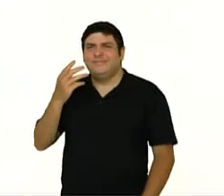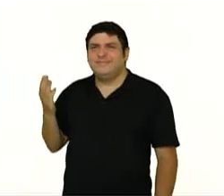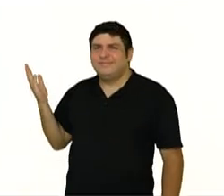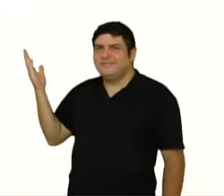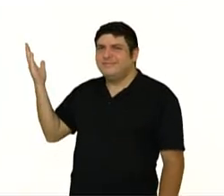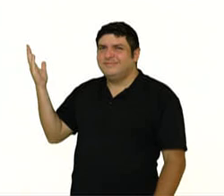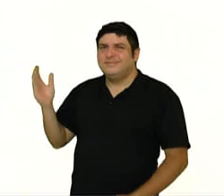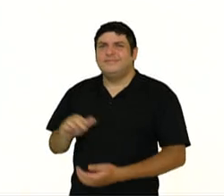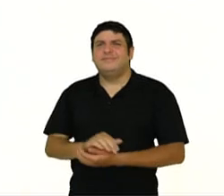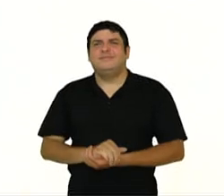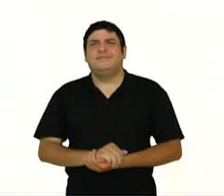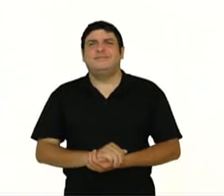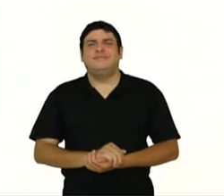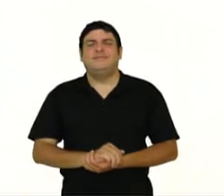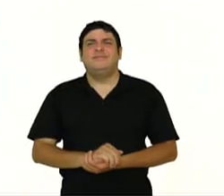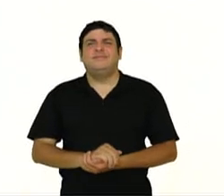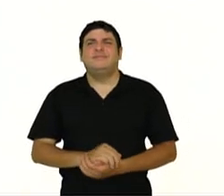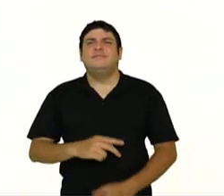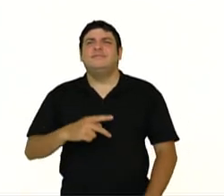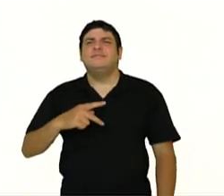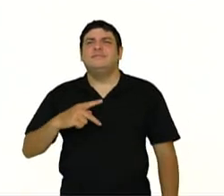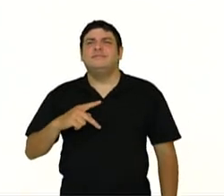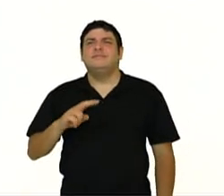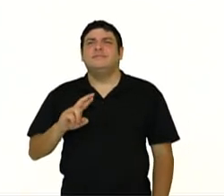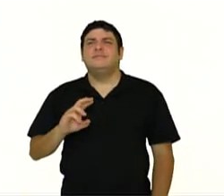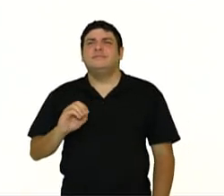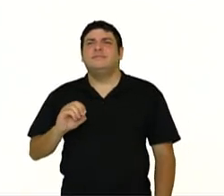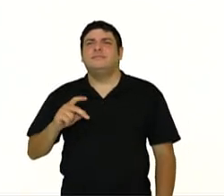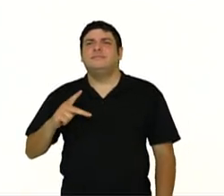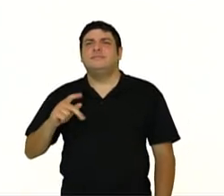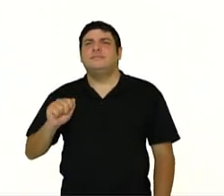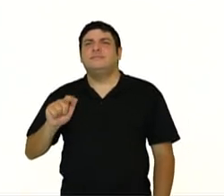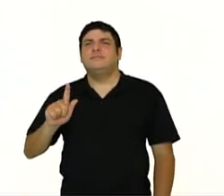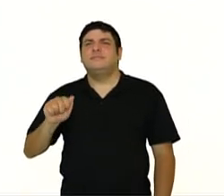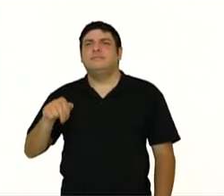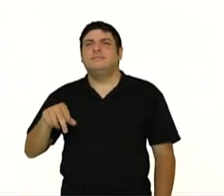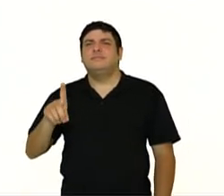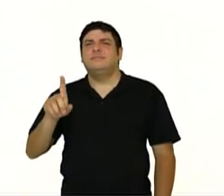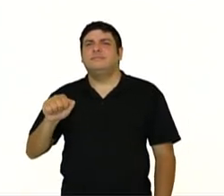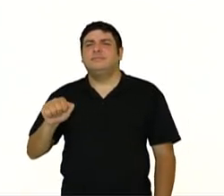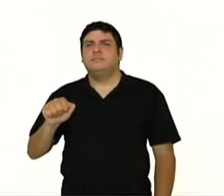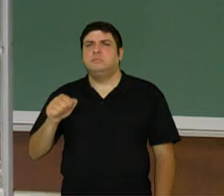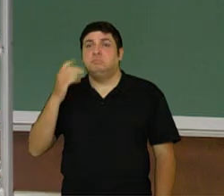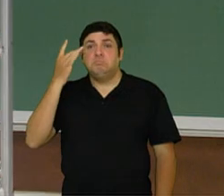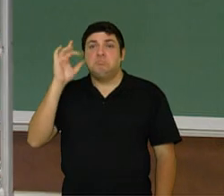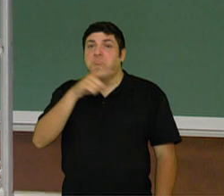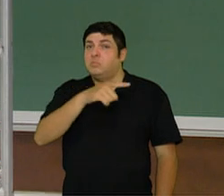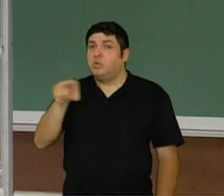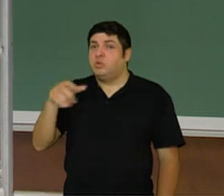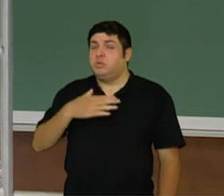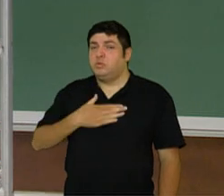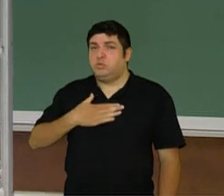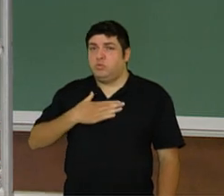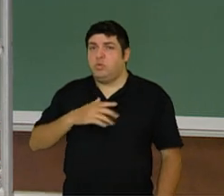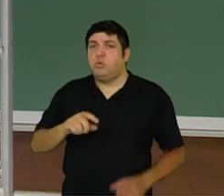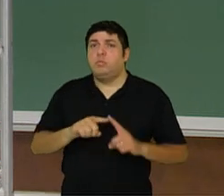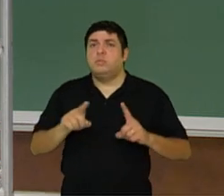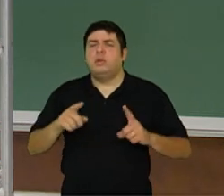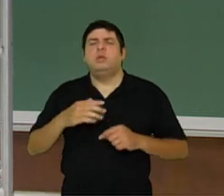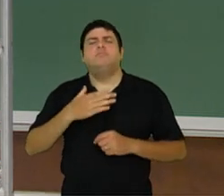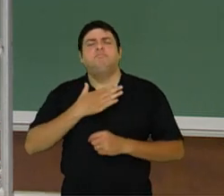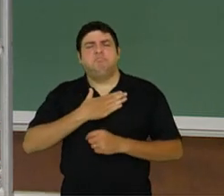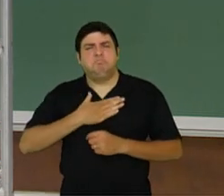com propaganda, olha só. Eu não sei se vocês gostam, mas eu acho muito legal, assim, as tiradas